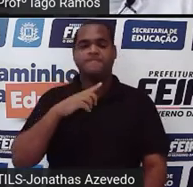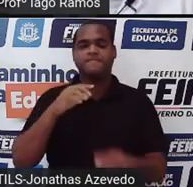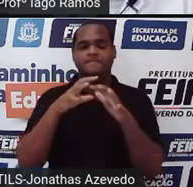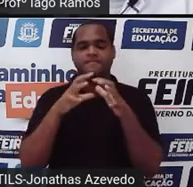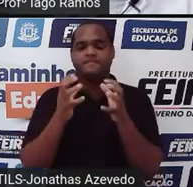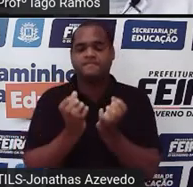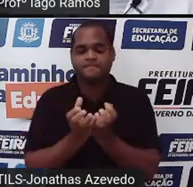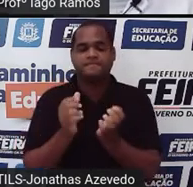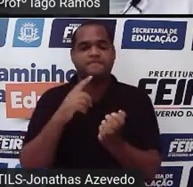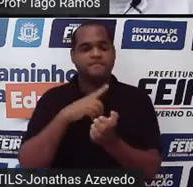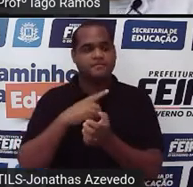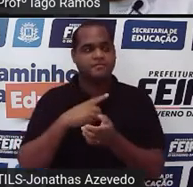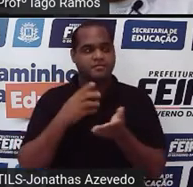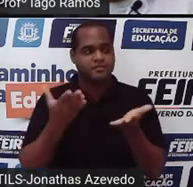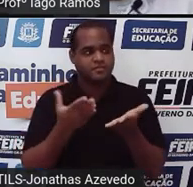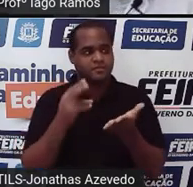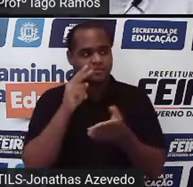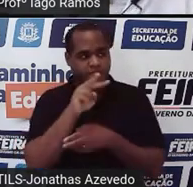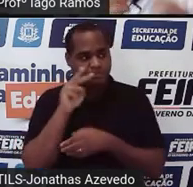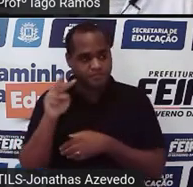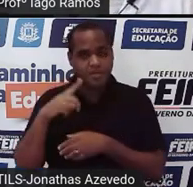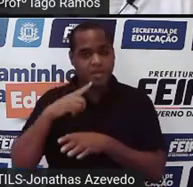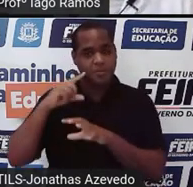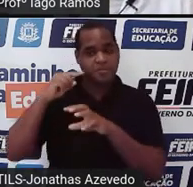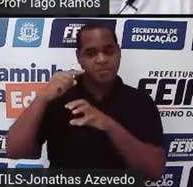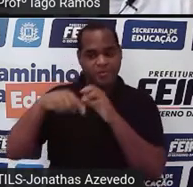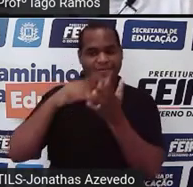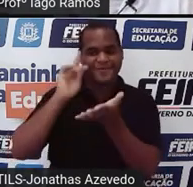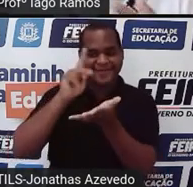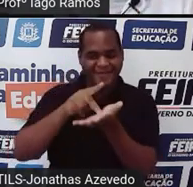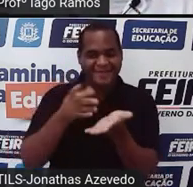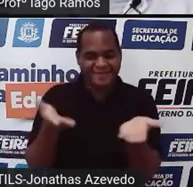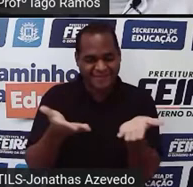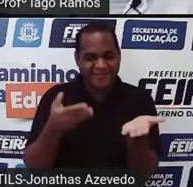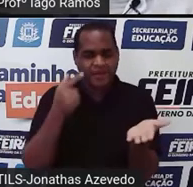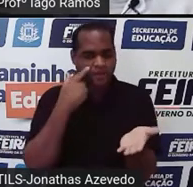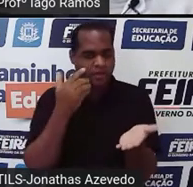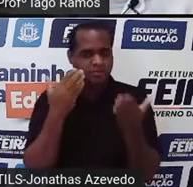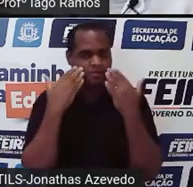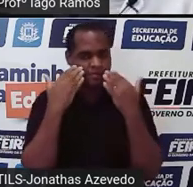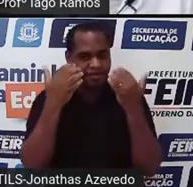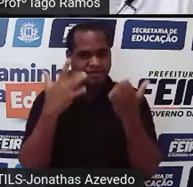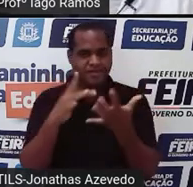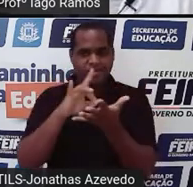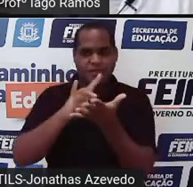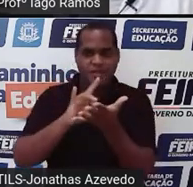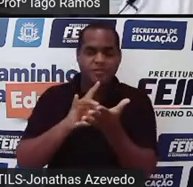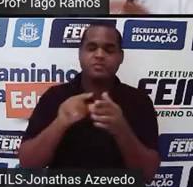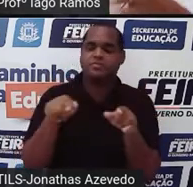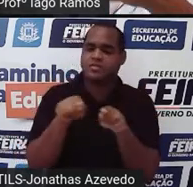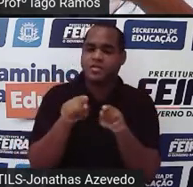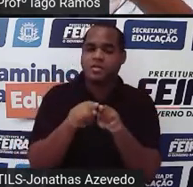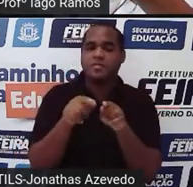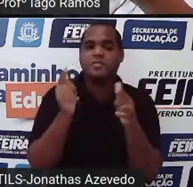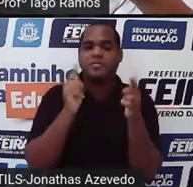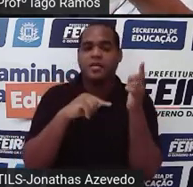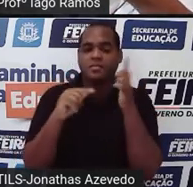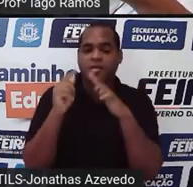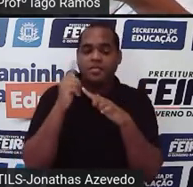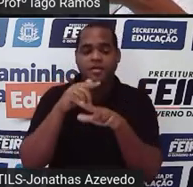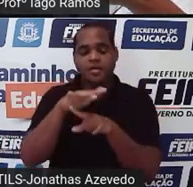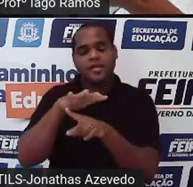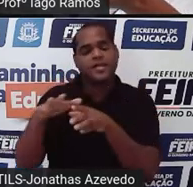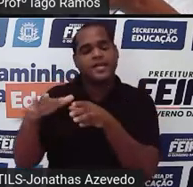tão coisas no mundo real e representam sólidos geométricos a gente também consegue